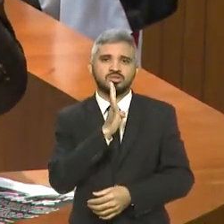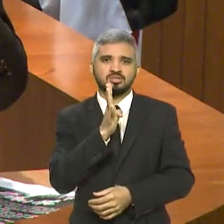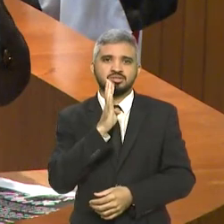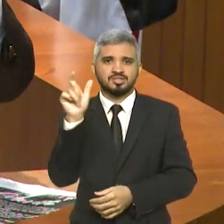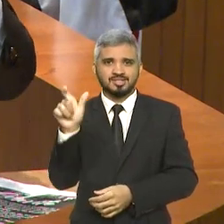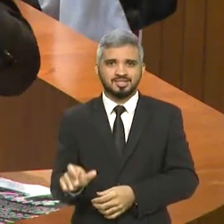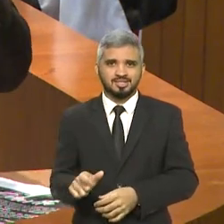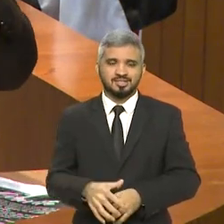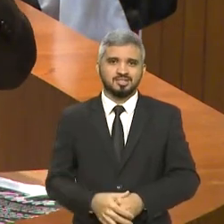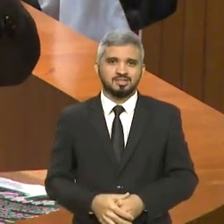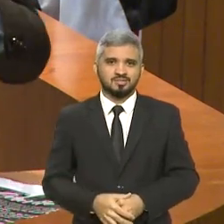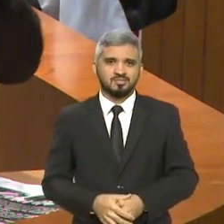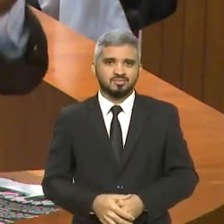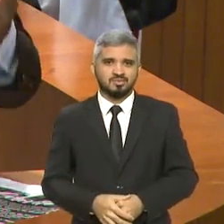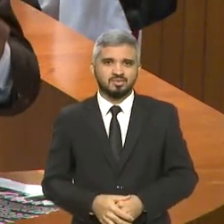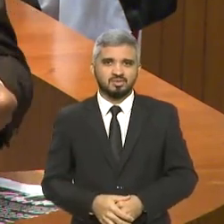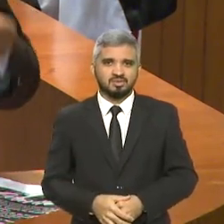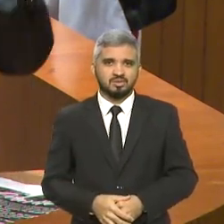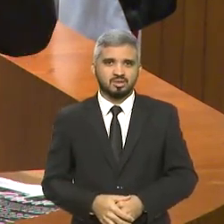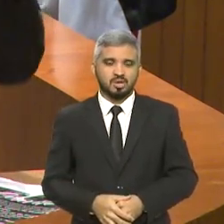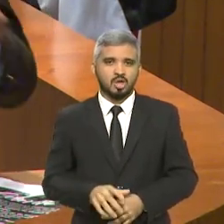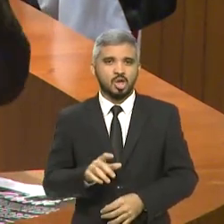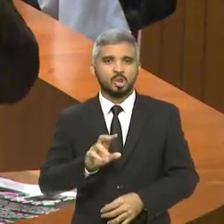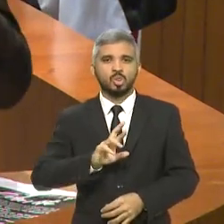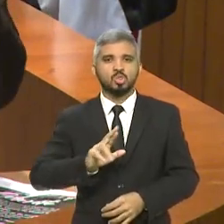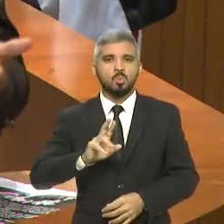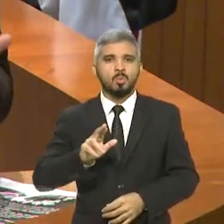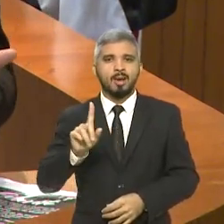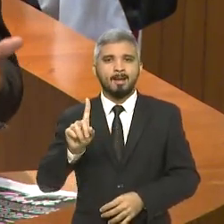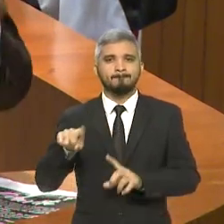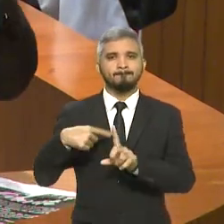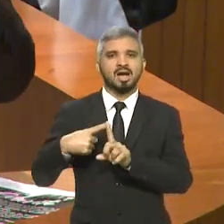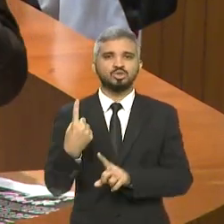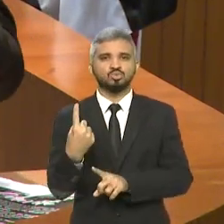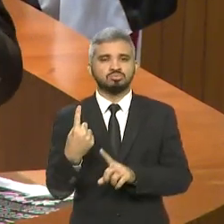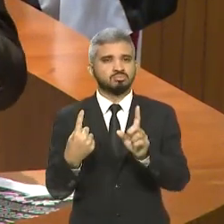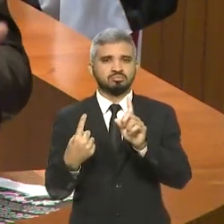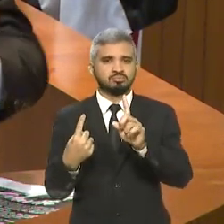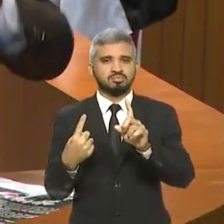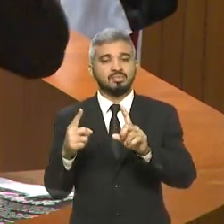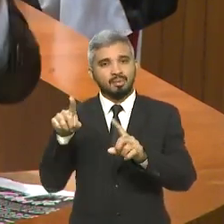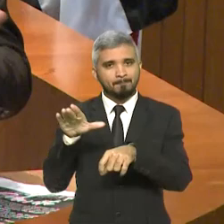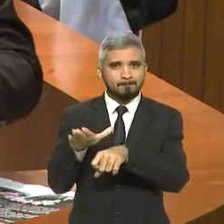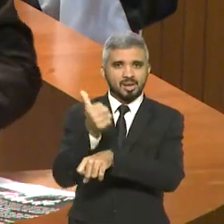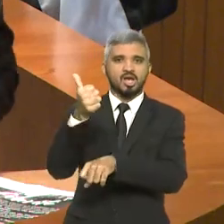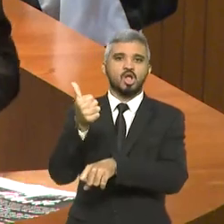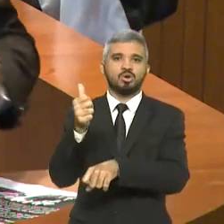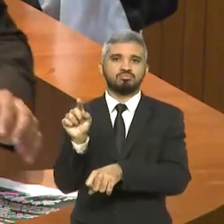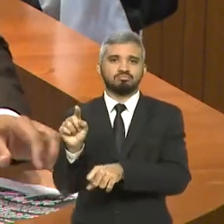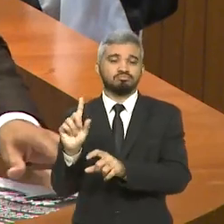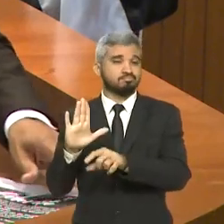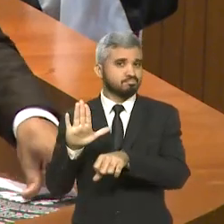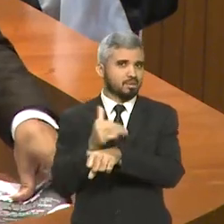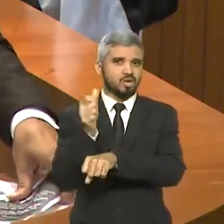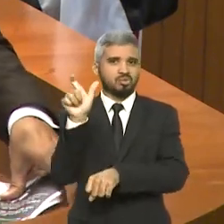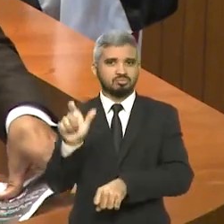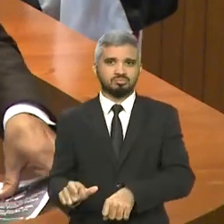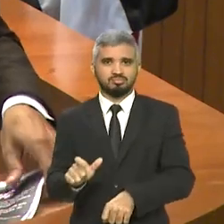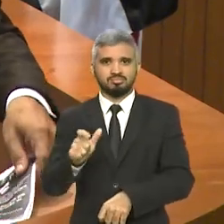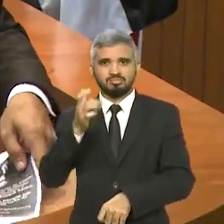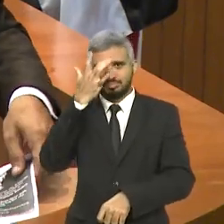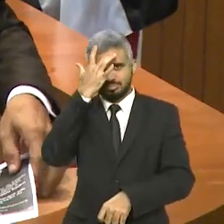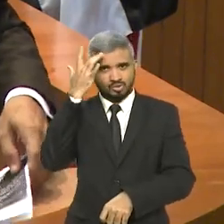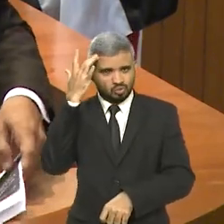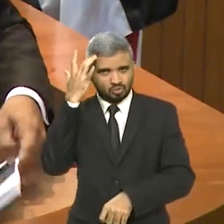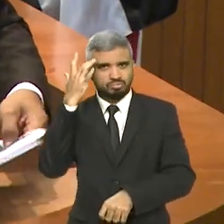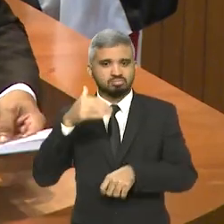terceira via, não mais uma opção, mas a melhor opção na pré-campanha, pré-candidatura ao governo do estado